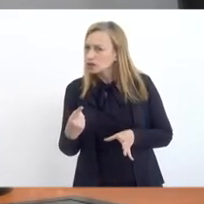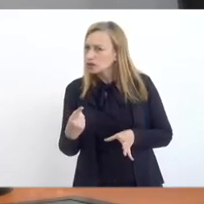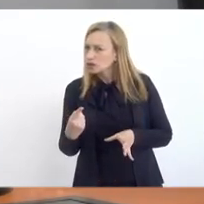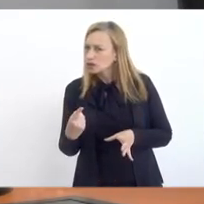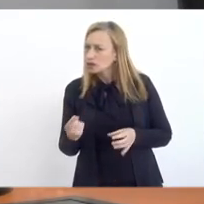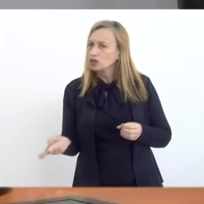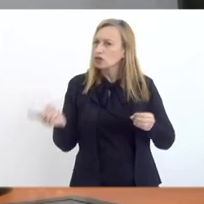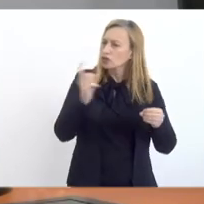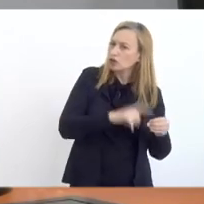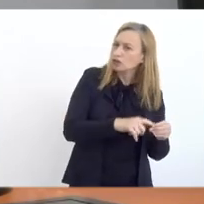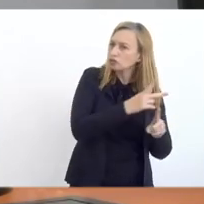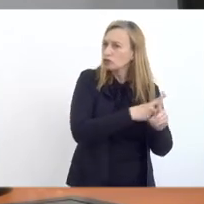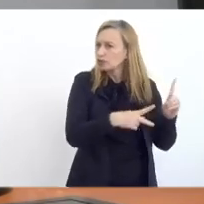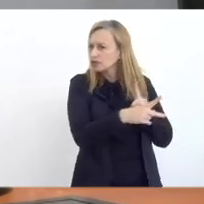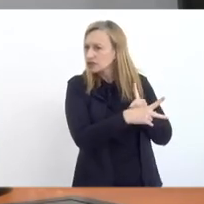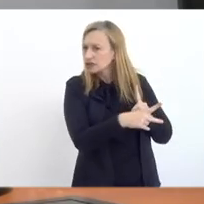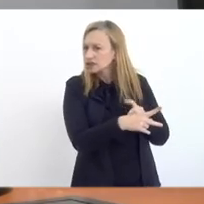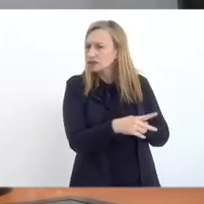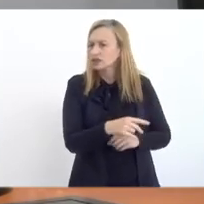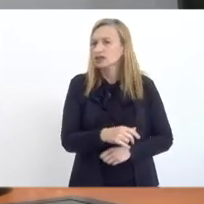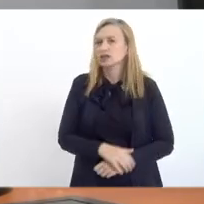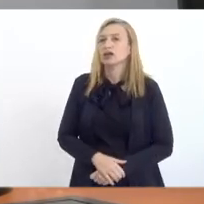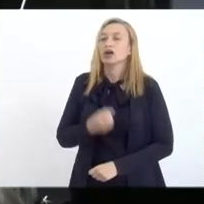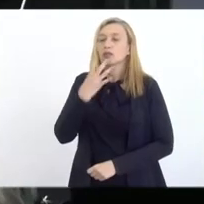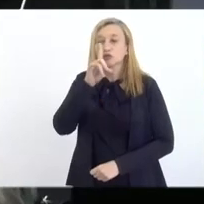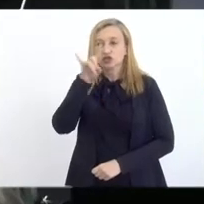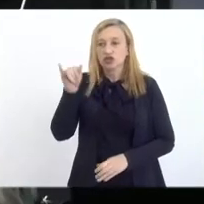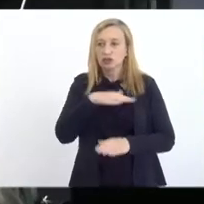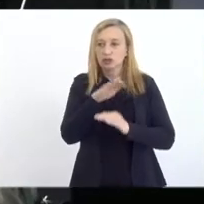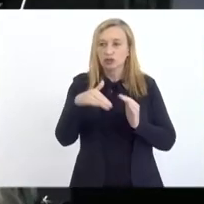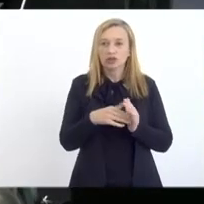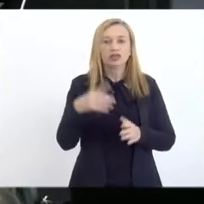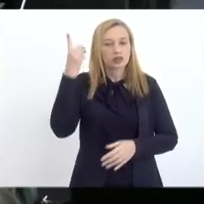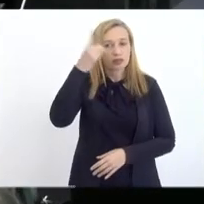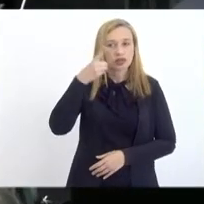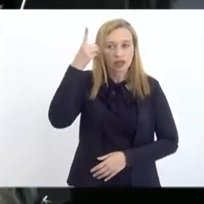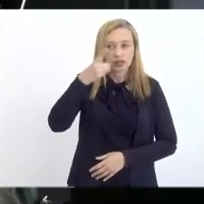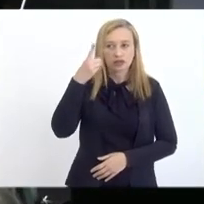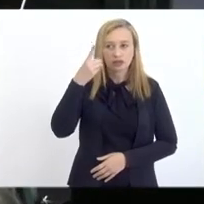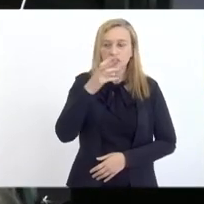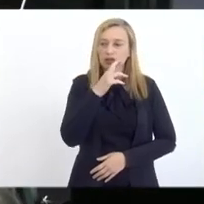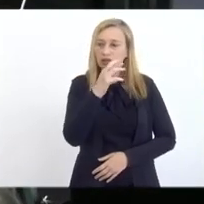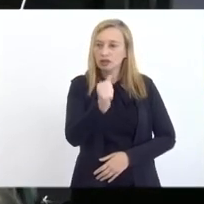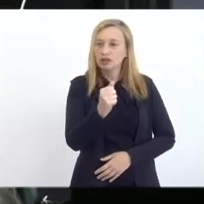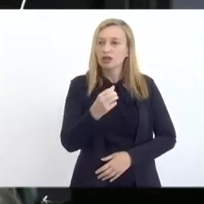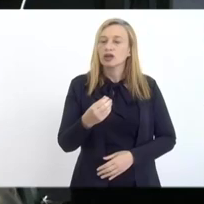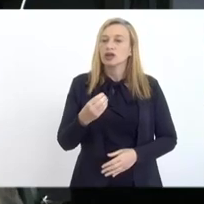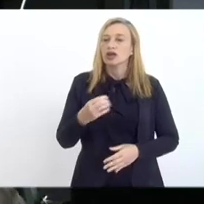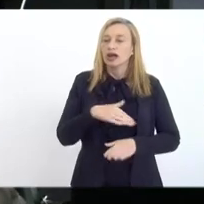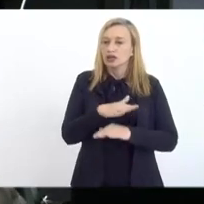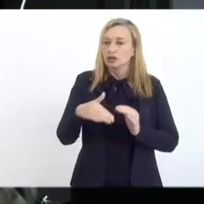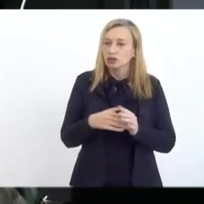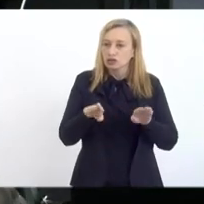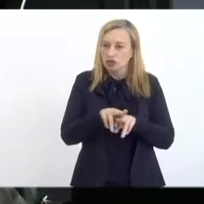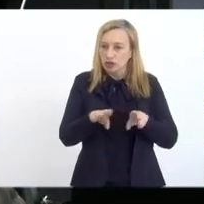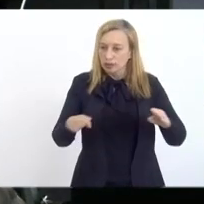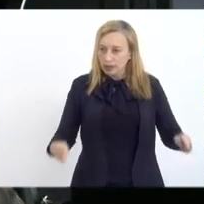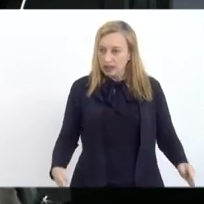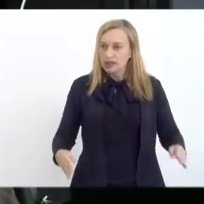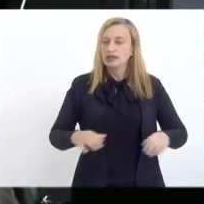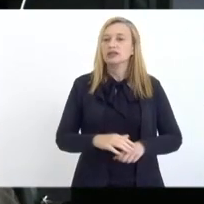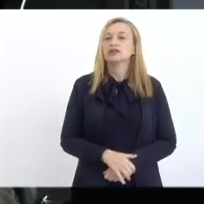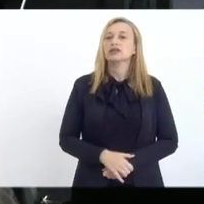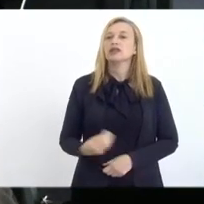eu volto com o Rio Previdência. Perfeito. Bom dia a todos. Bom dia, deputado Rodrigo. Cumprimento todos da mesa aqui, os